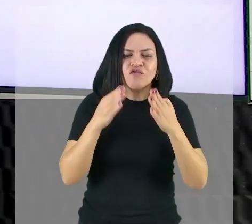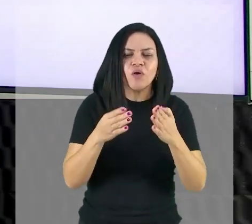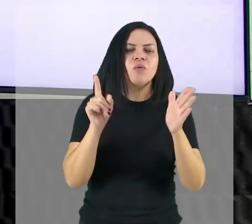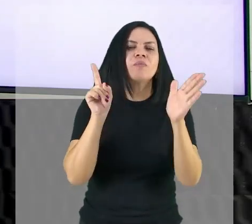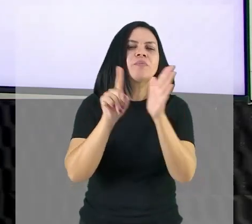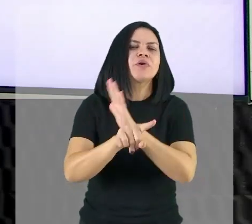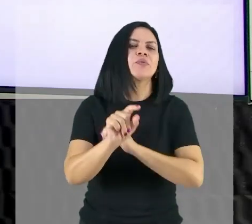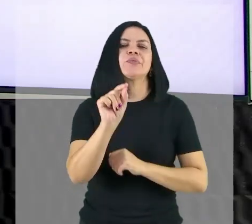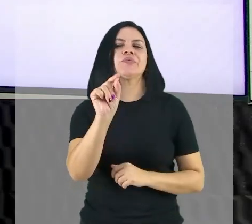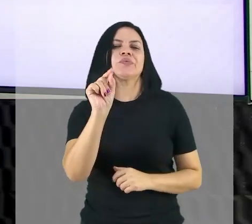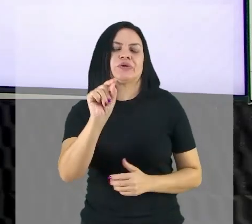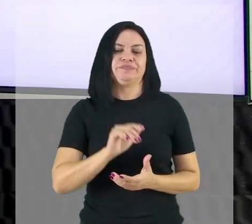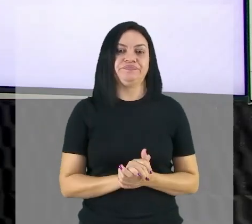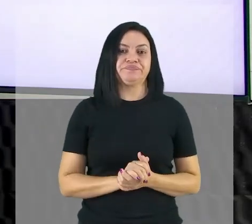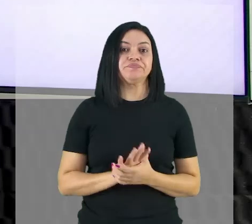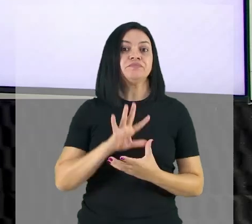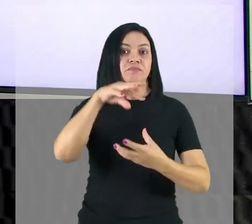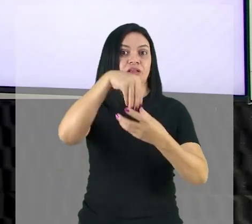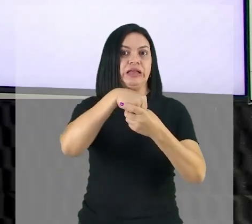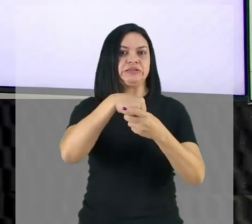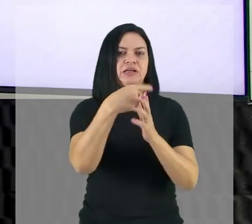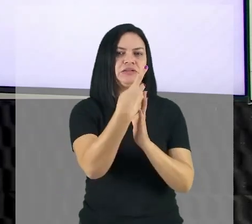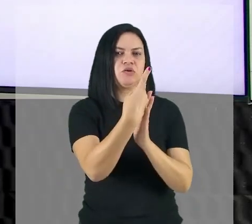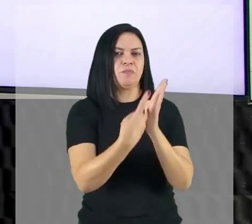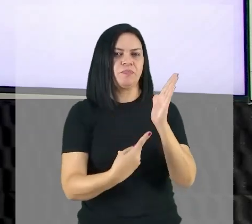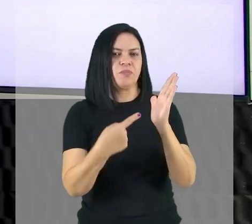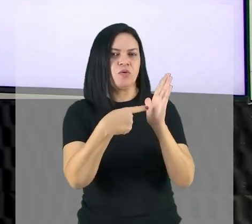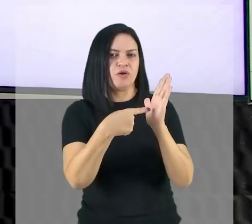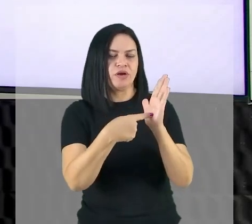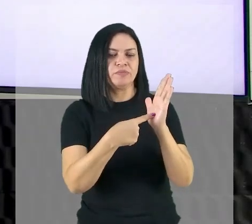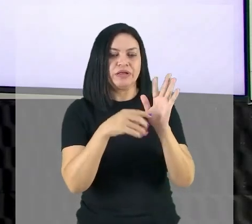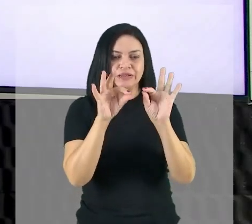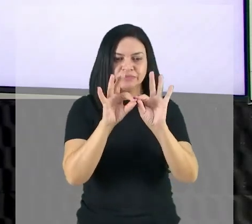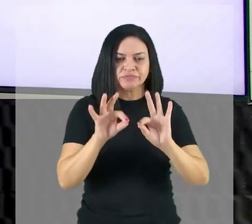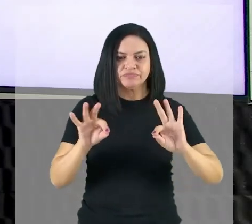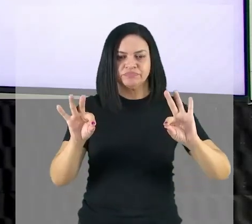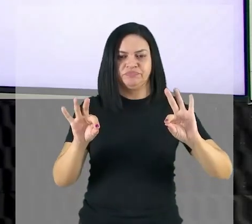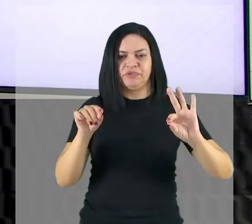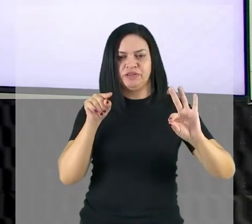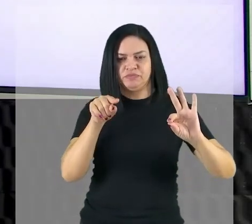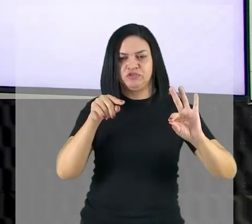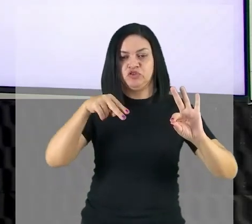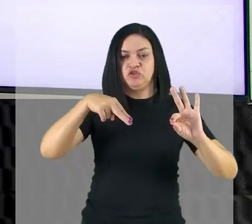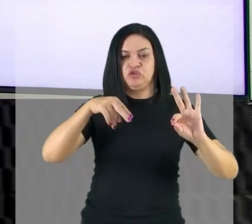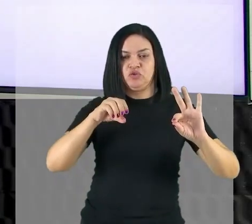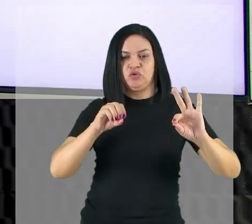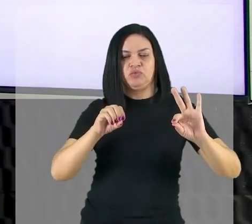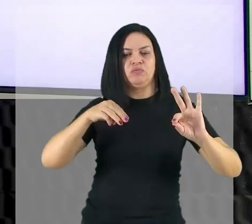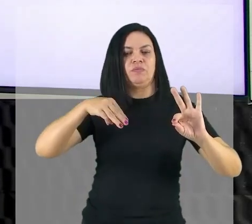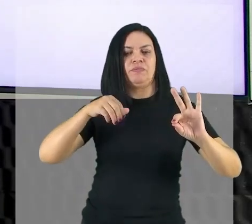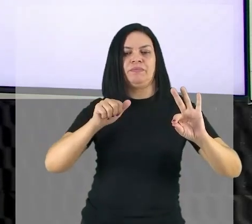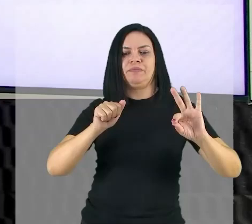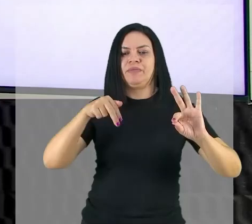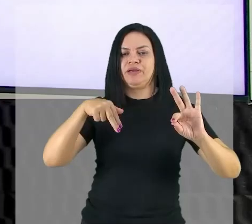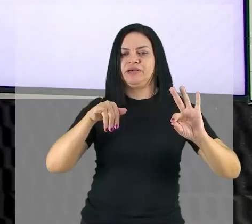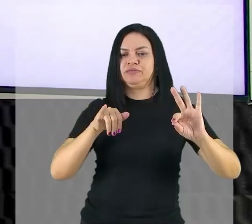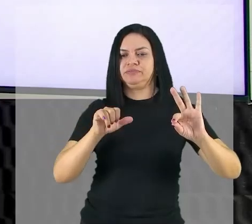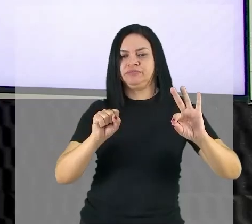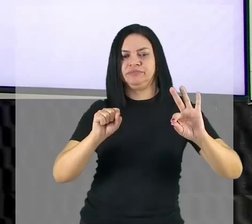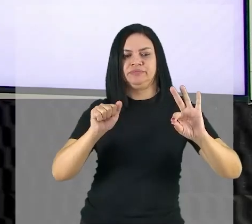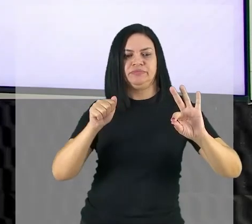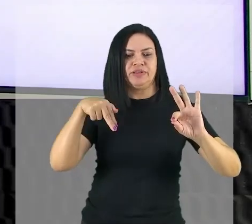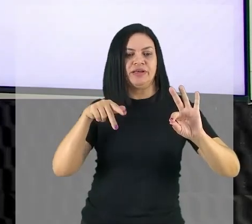foi, nesse poema, a expressão "No man is an island", ele é usado